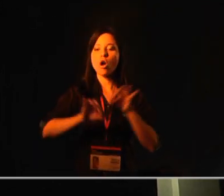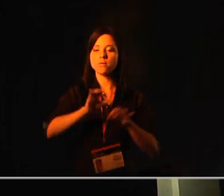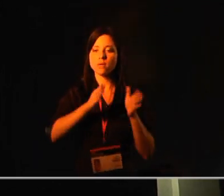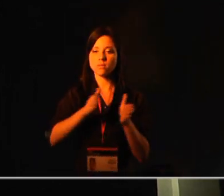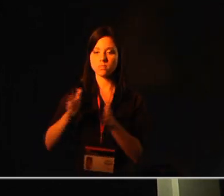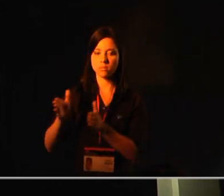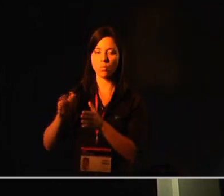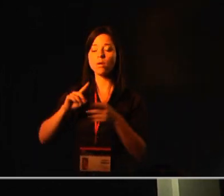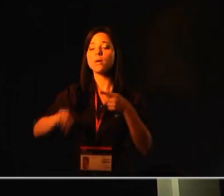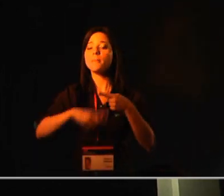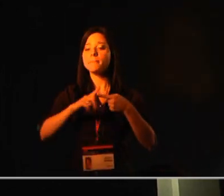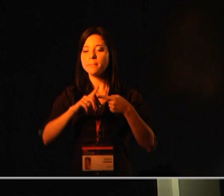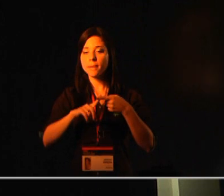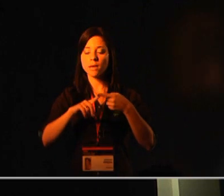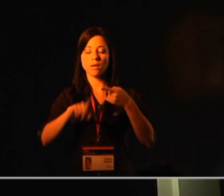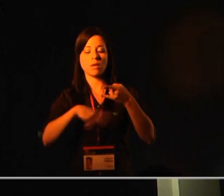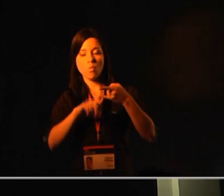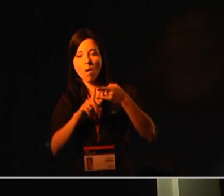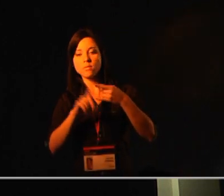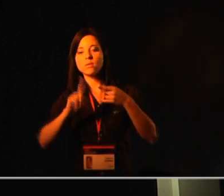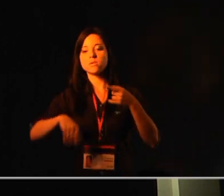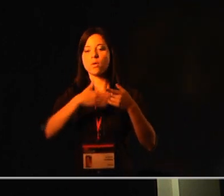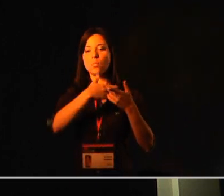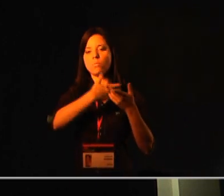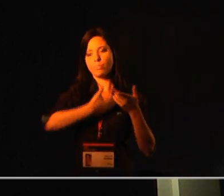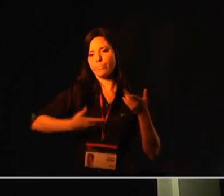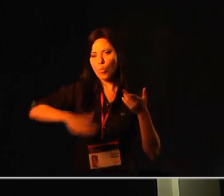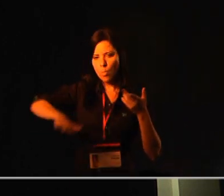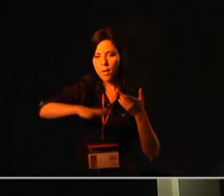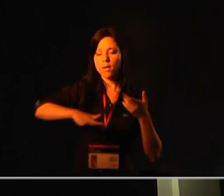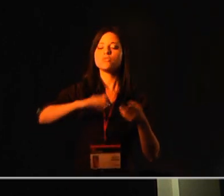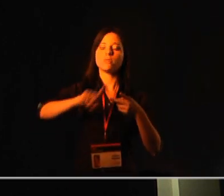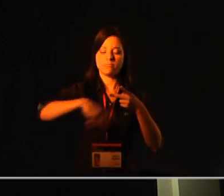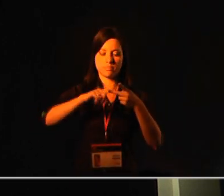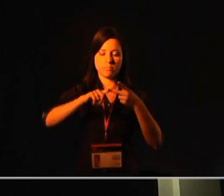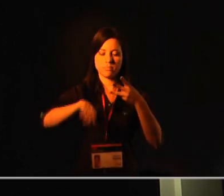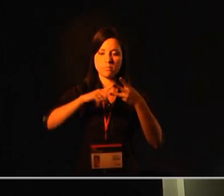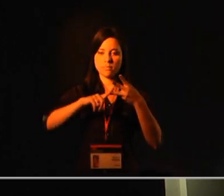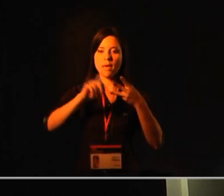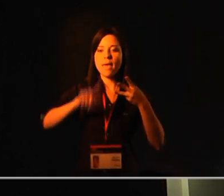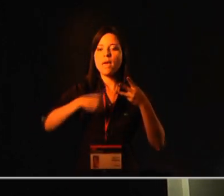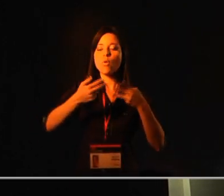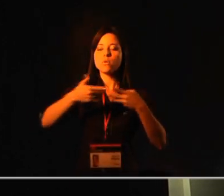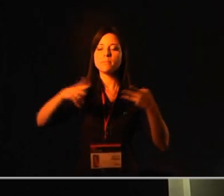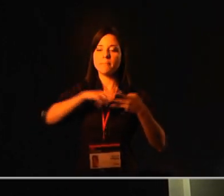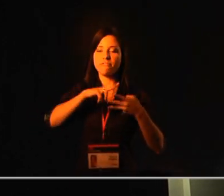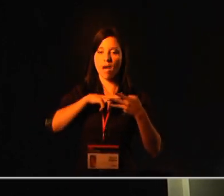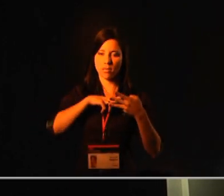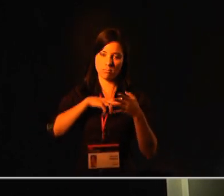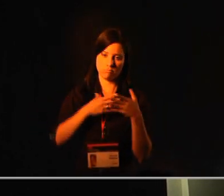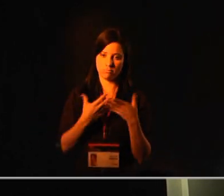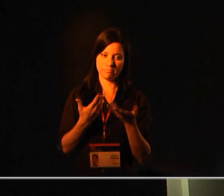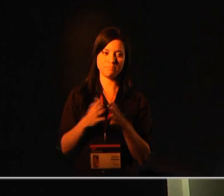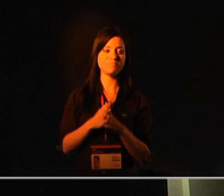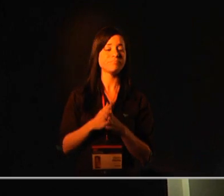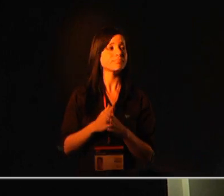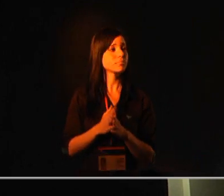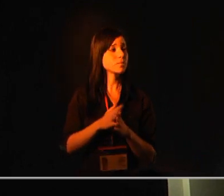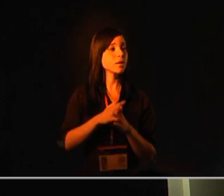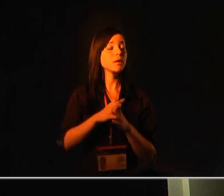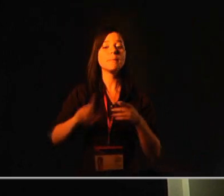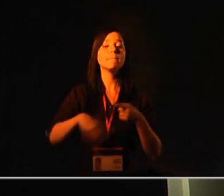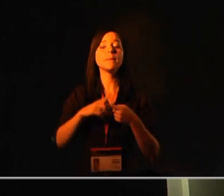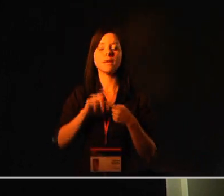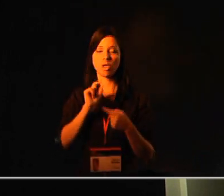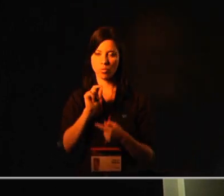né? A primeira e a quarta fase são públicas e a segunda e a terceira são privadas, uma coisa interna minha. Beleza. Aí, o que eu queria